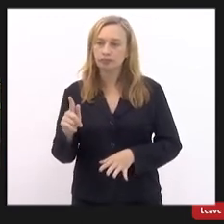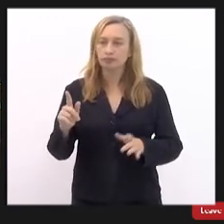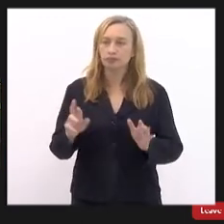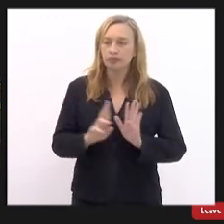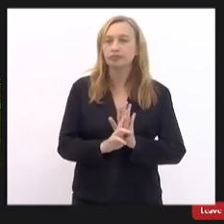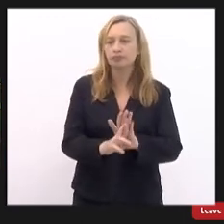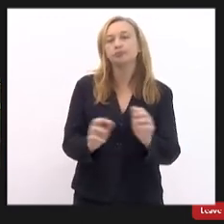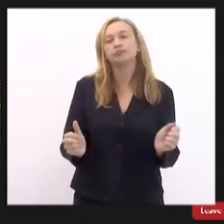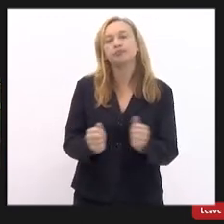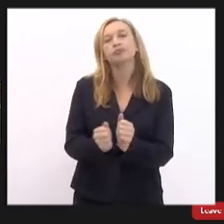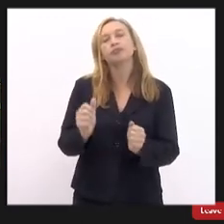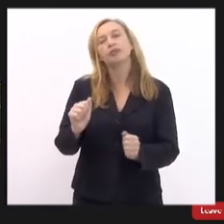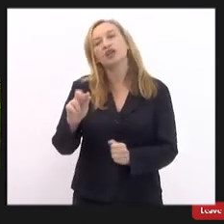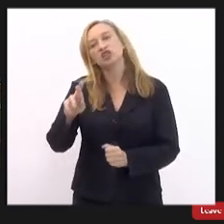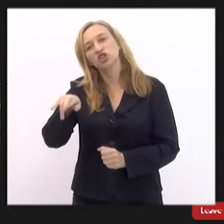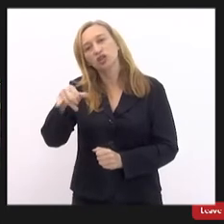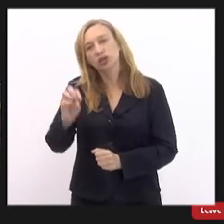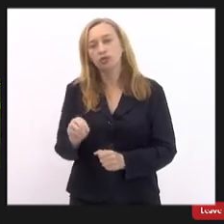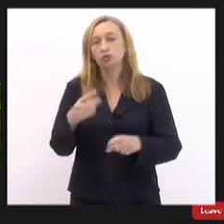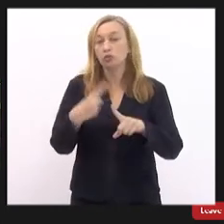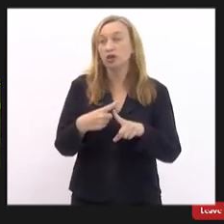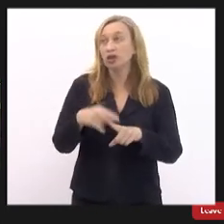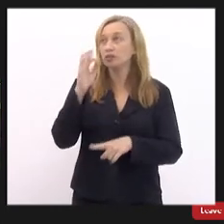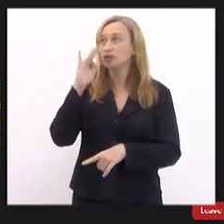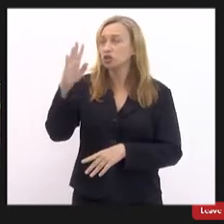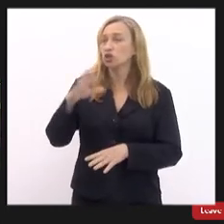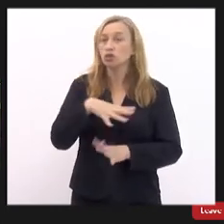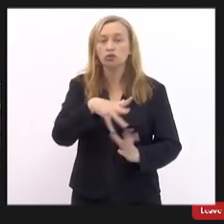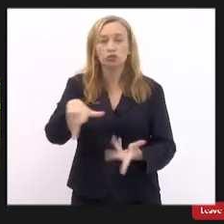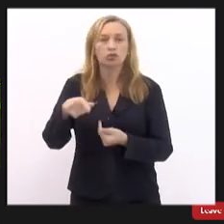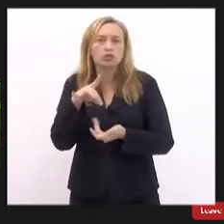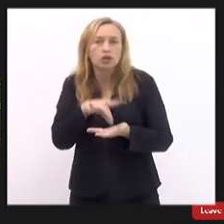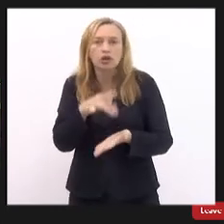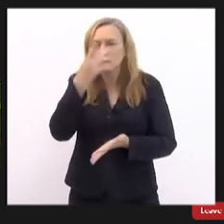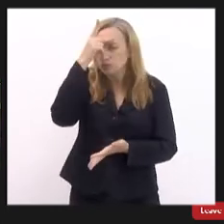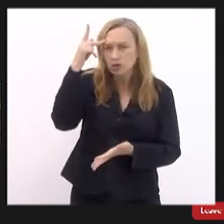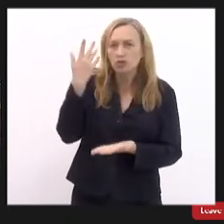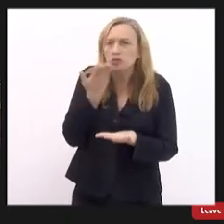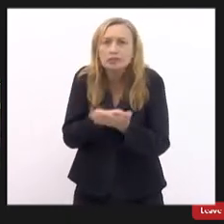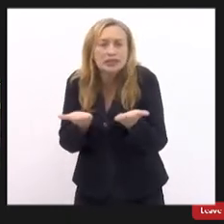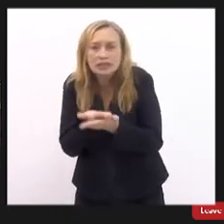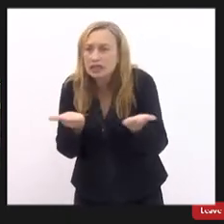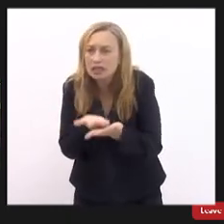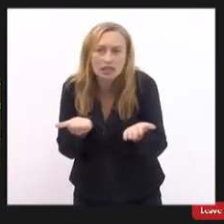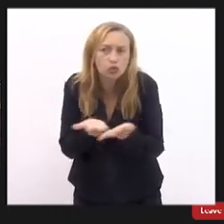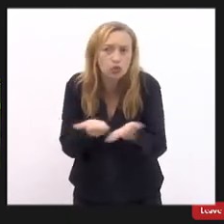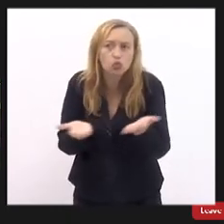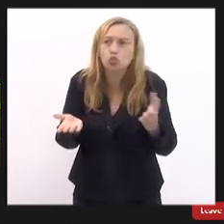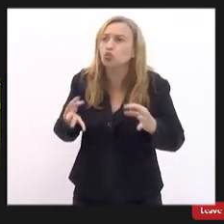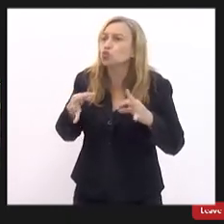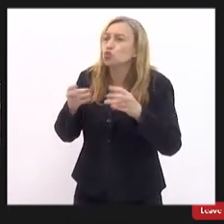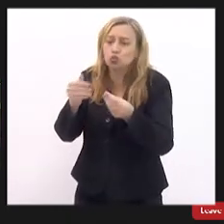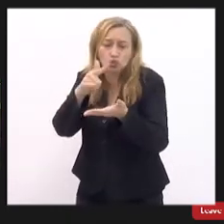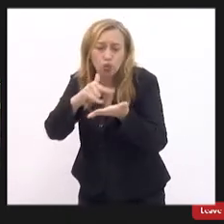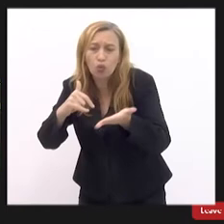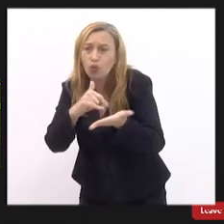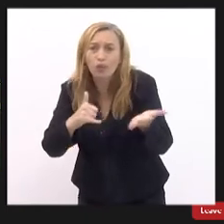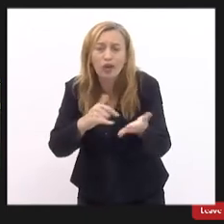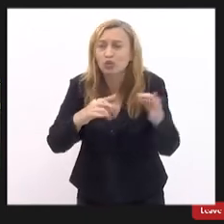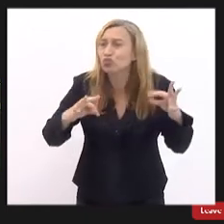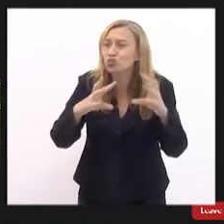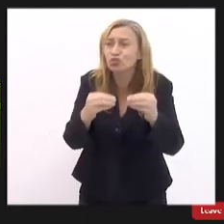à AGRI, porque... Imagina, no mundo real, as pessoas perderam as coisas, perderam os documentos e